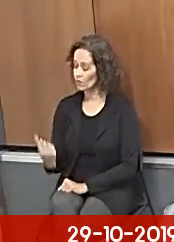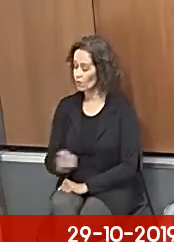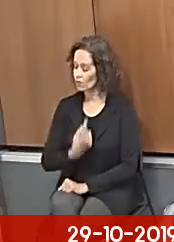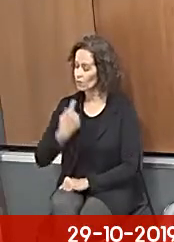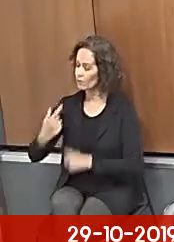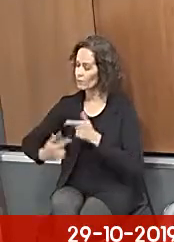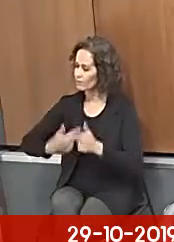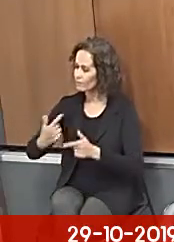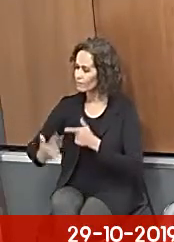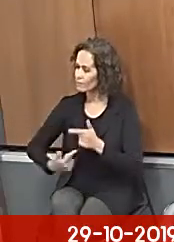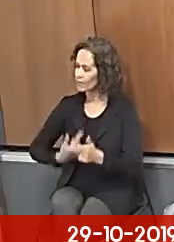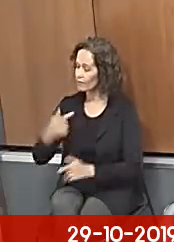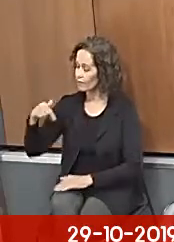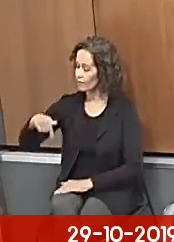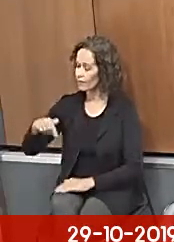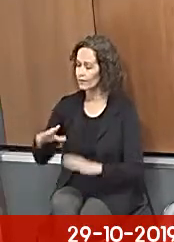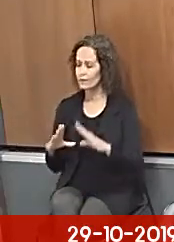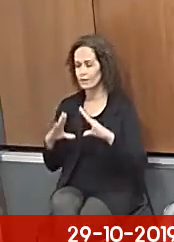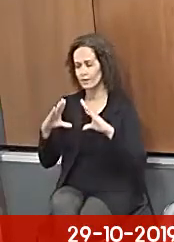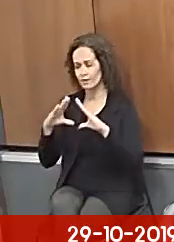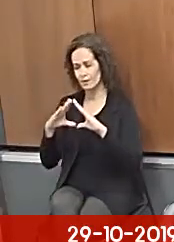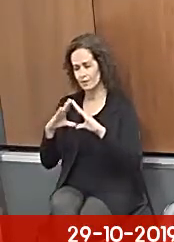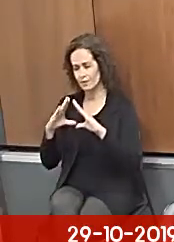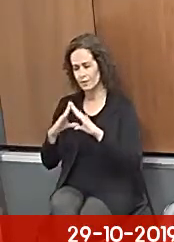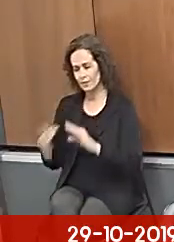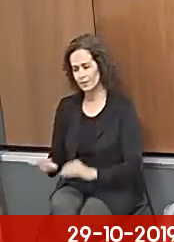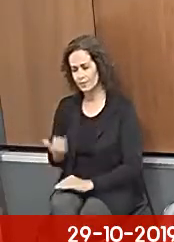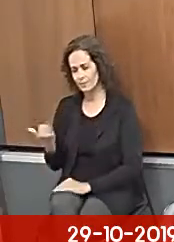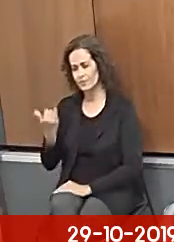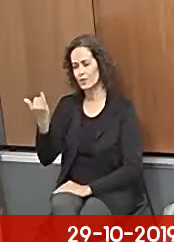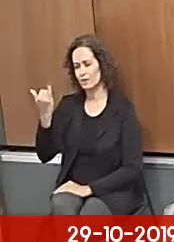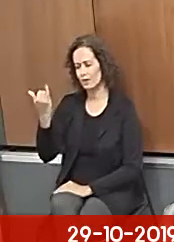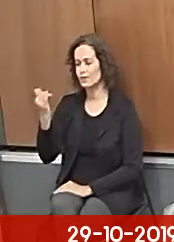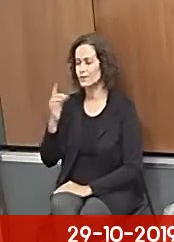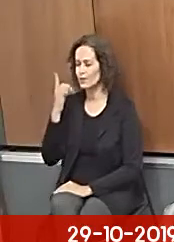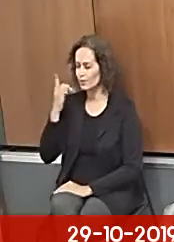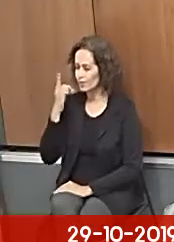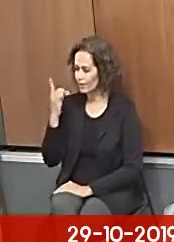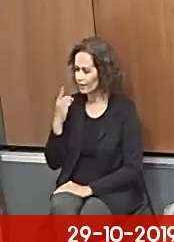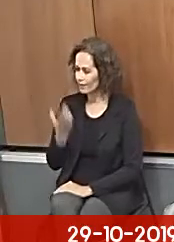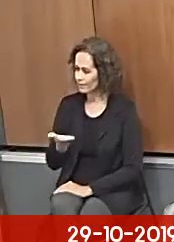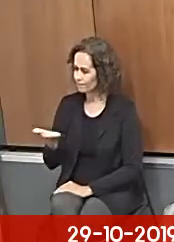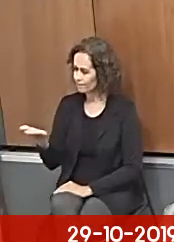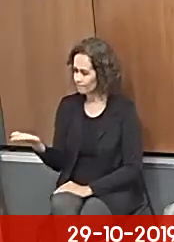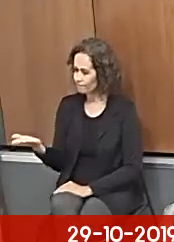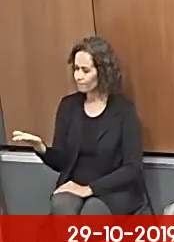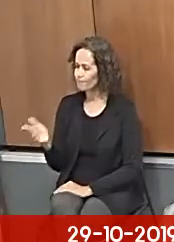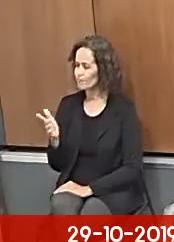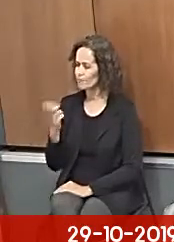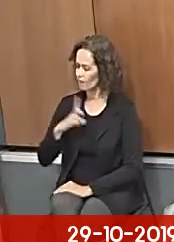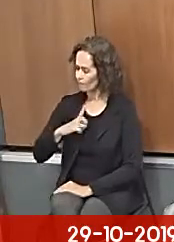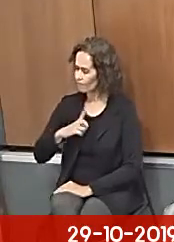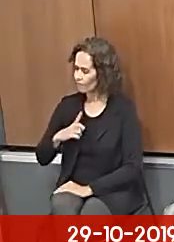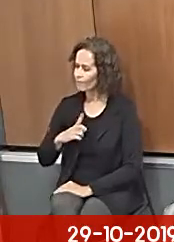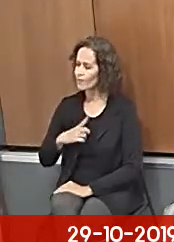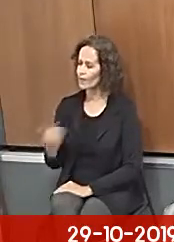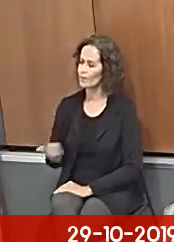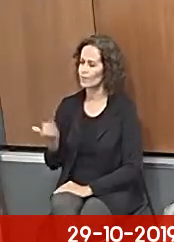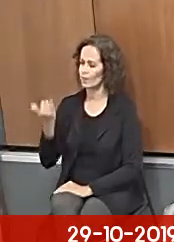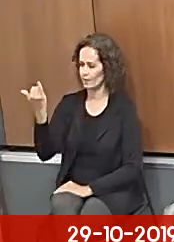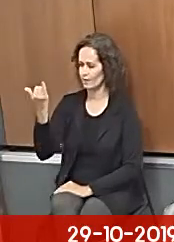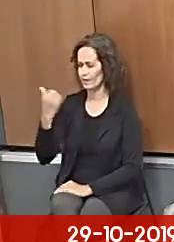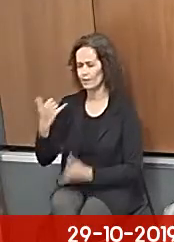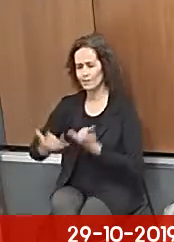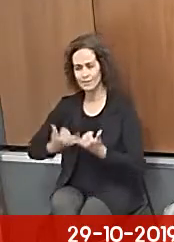trabalho aqui nessa Assembleia, não é mesmo, deputado Duarte Bexi, deputado Antônio Carlos Arantes, ela ganhe significado. Eu